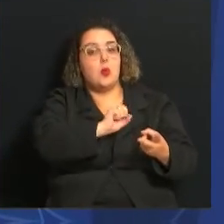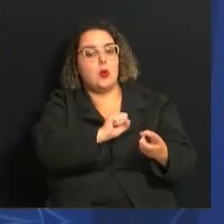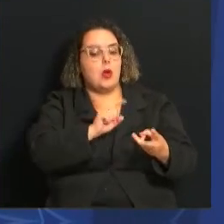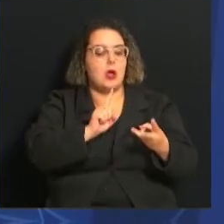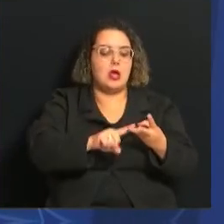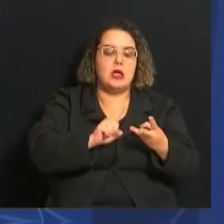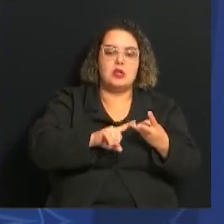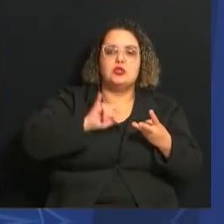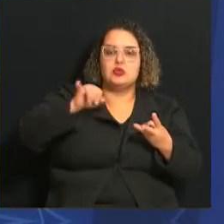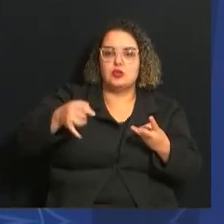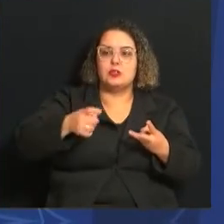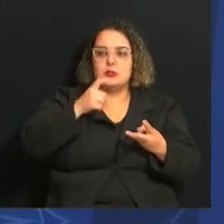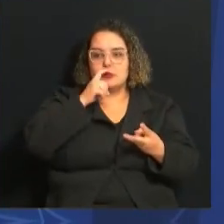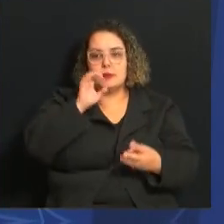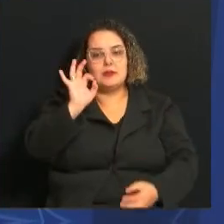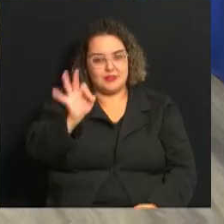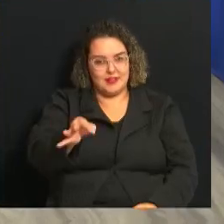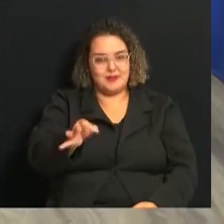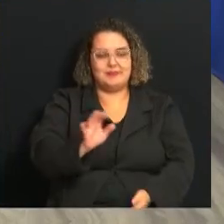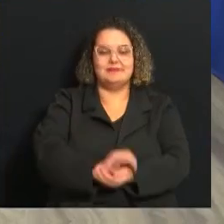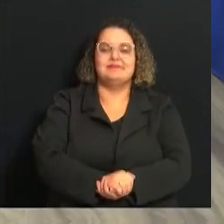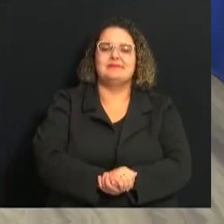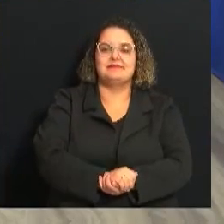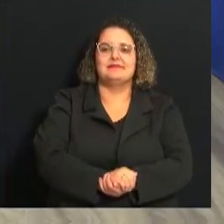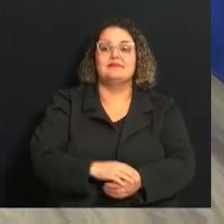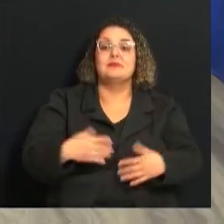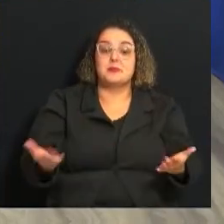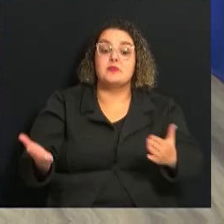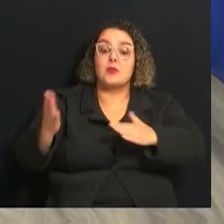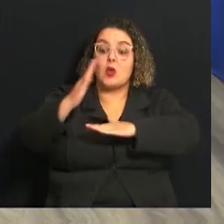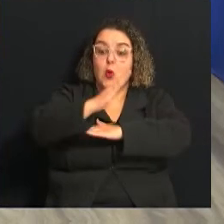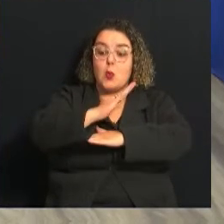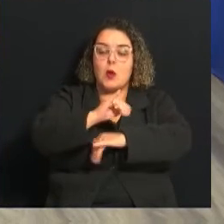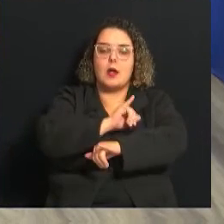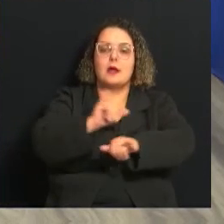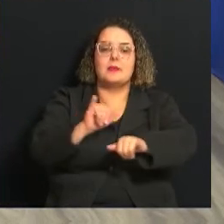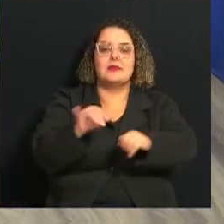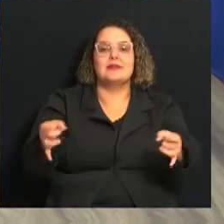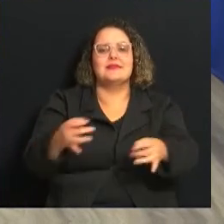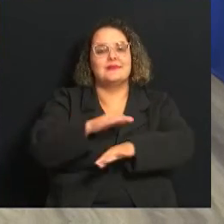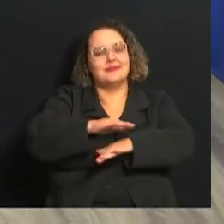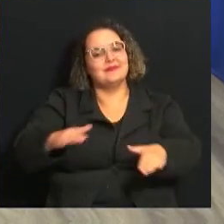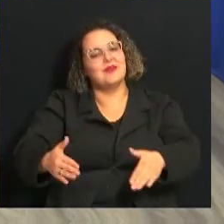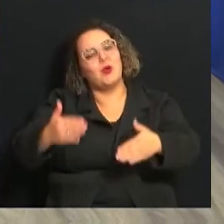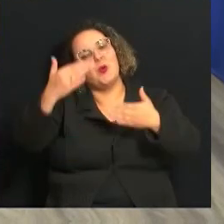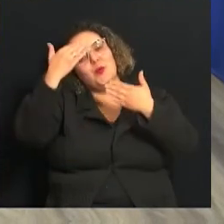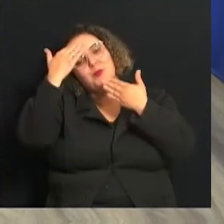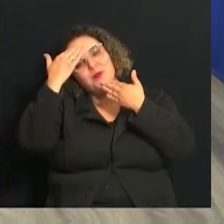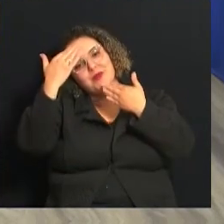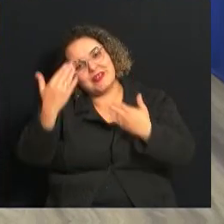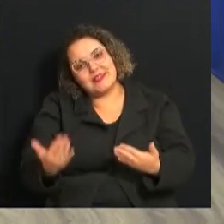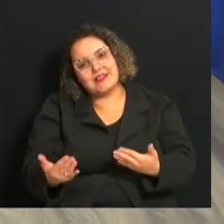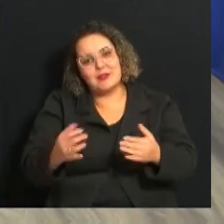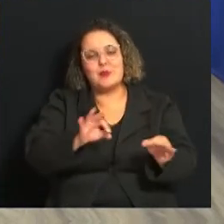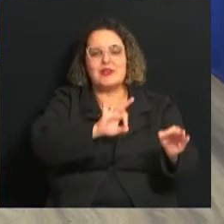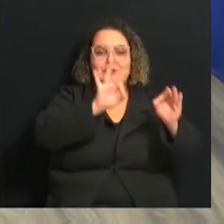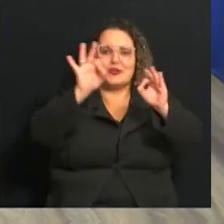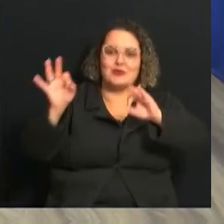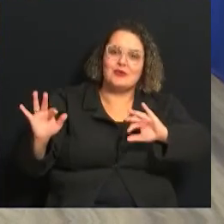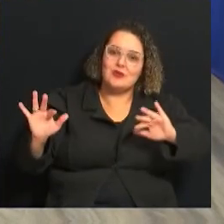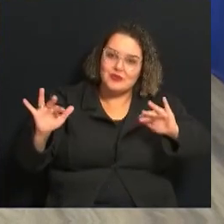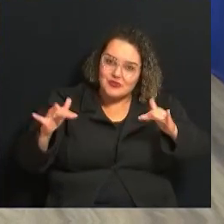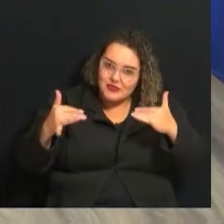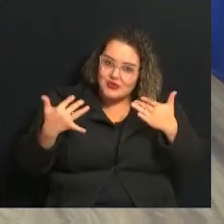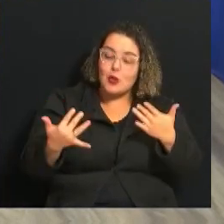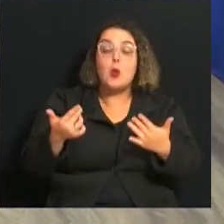Jorge Schneider, tá certo? O Câmara Notícia fica por aqui. Muito obrigado pela sua companhia, pela sua